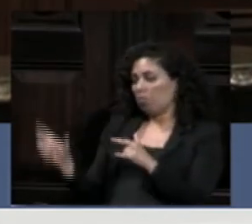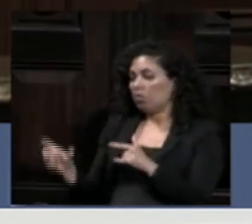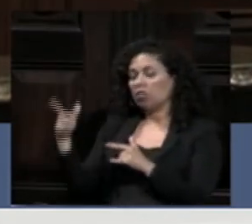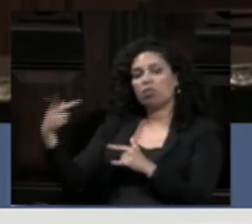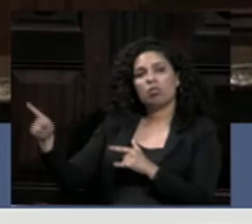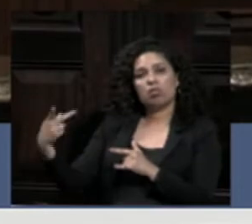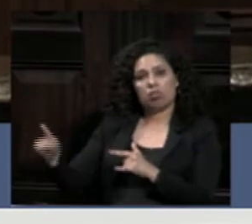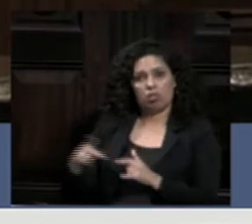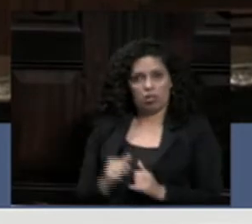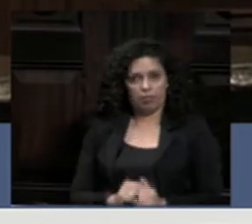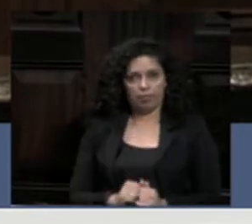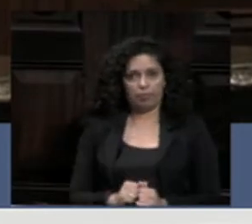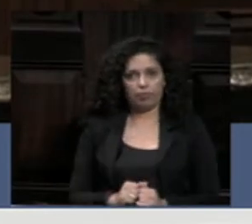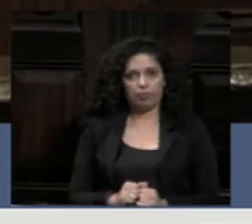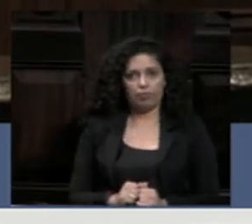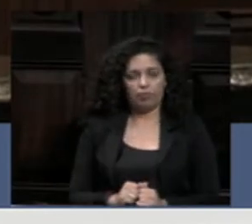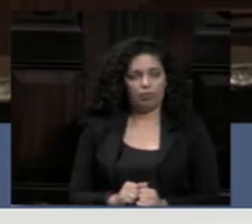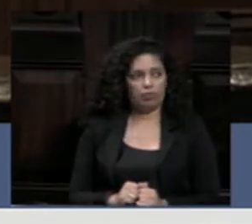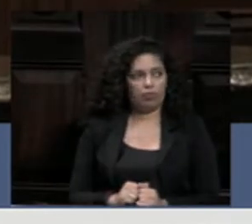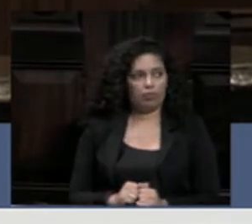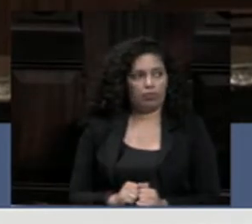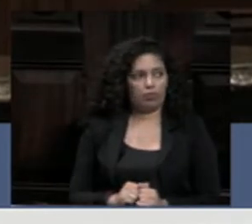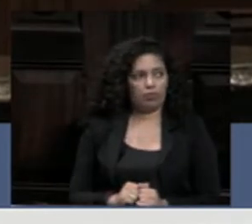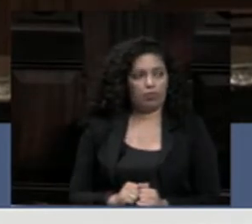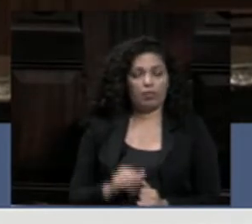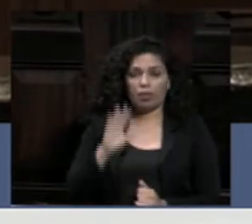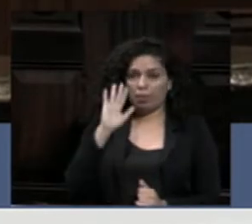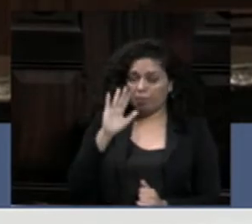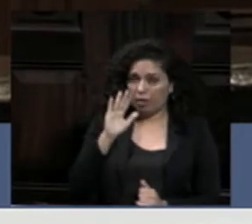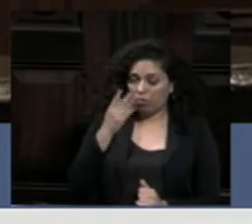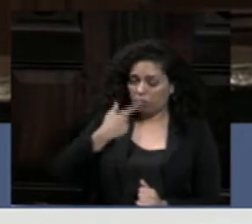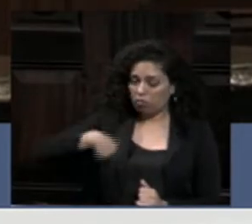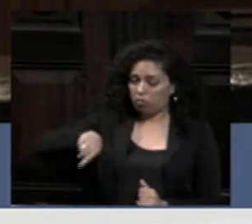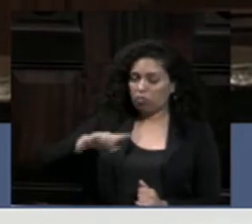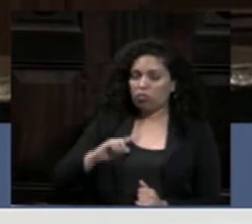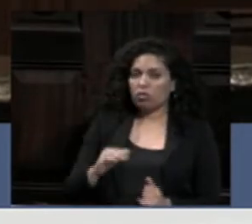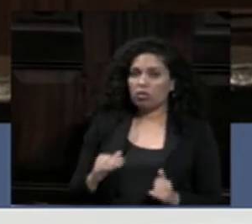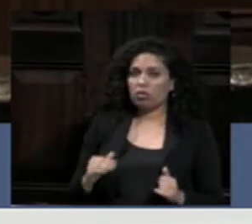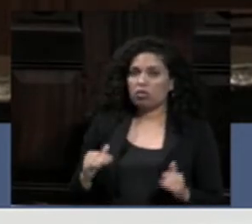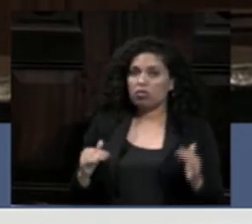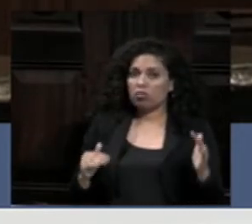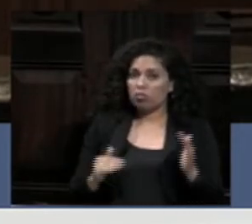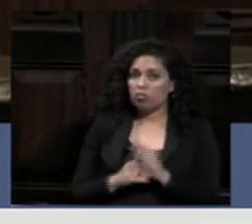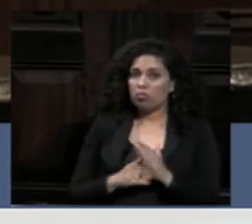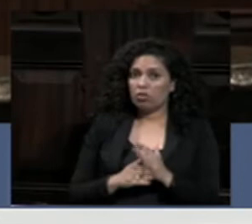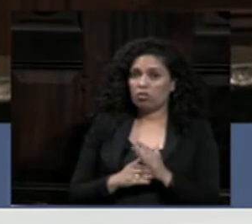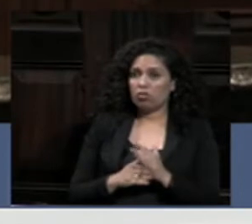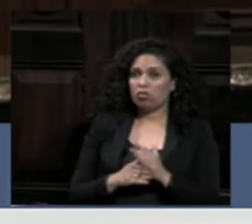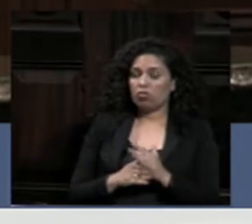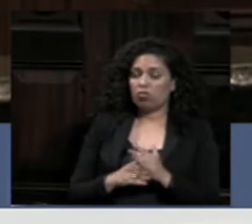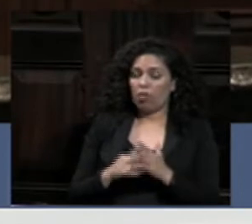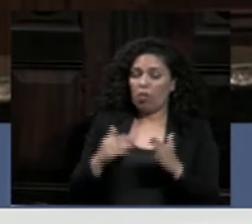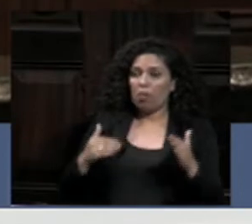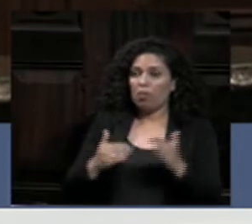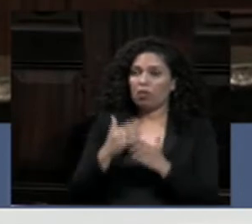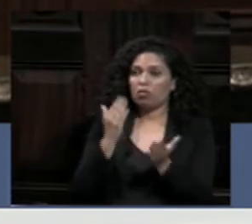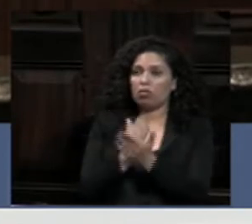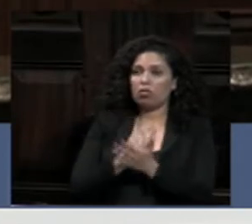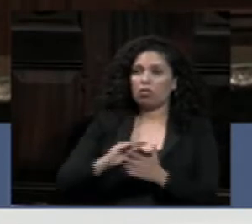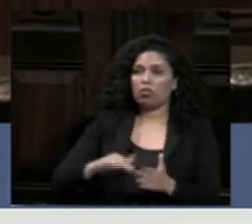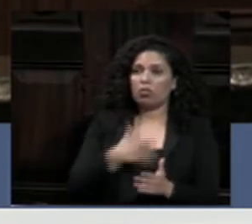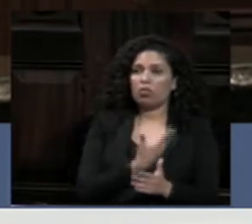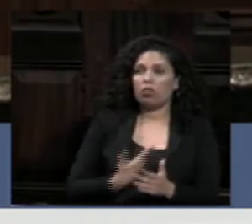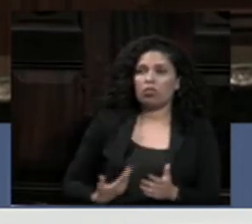condenação judicial. Mas até lá, até acabar esse governo Temer,